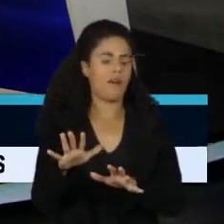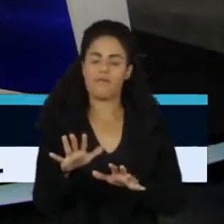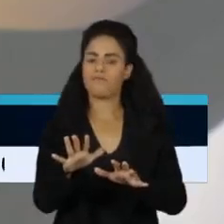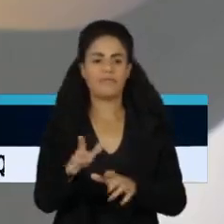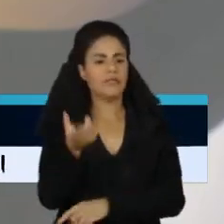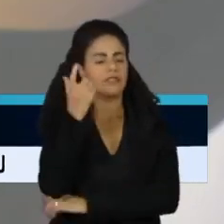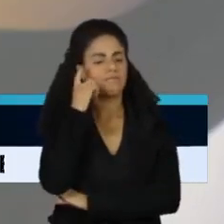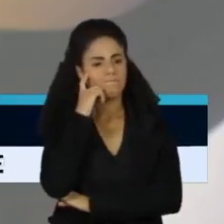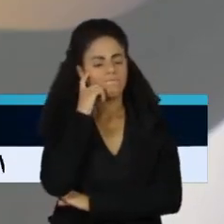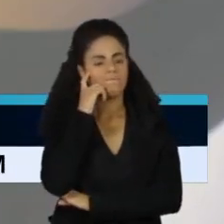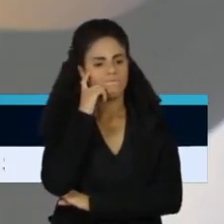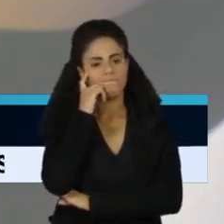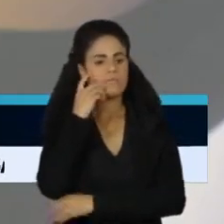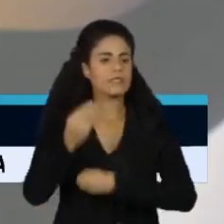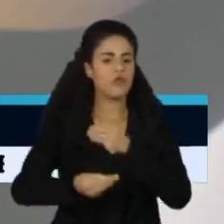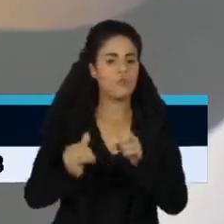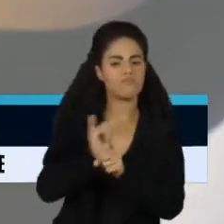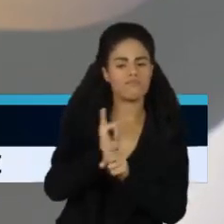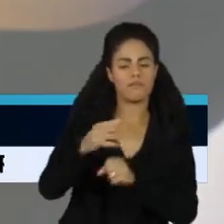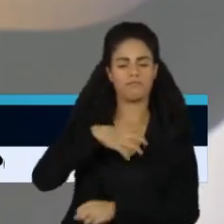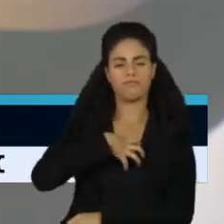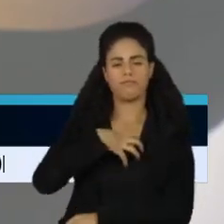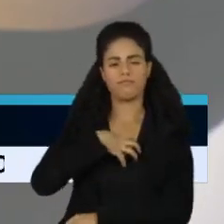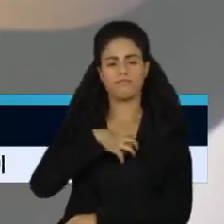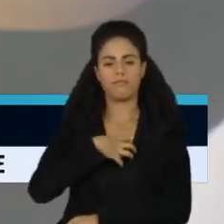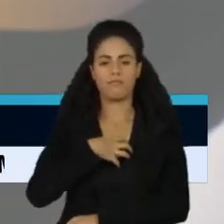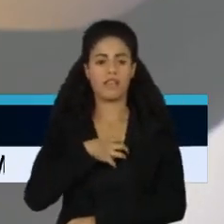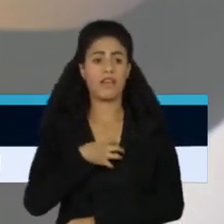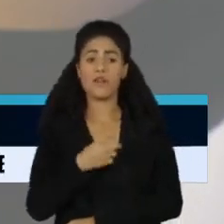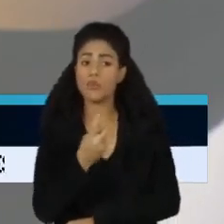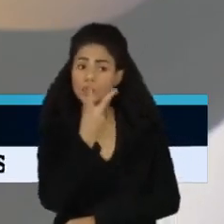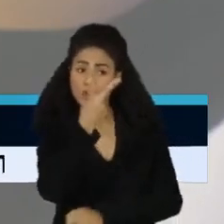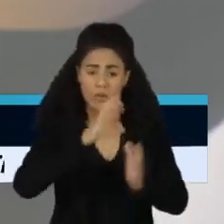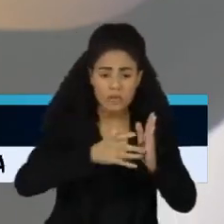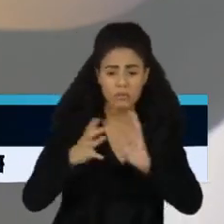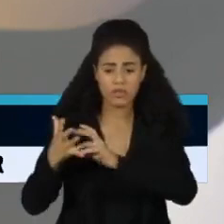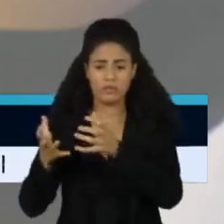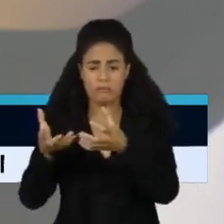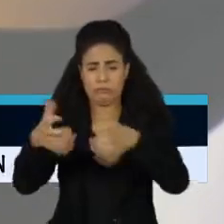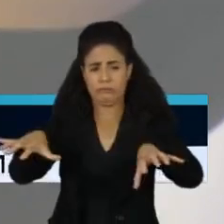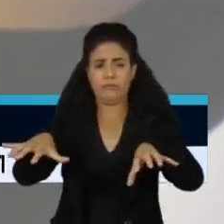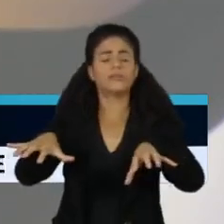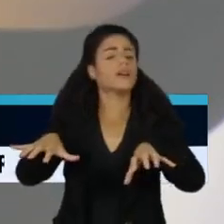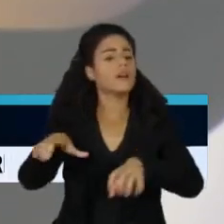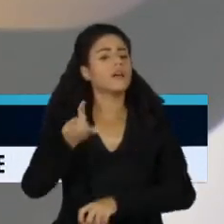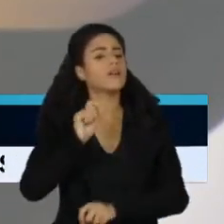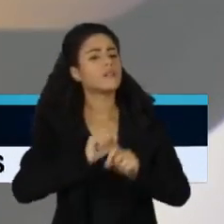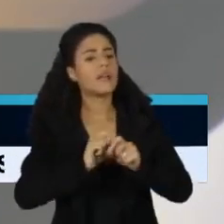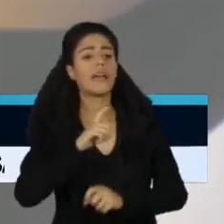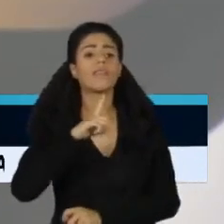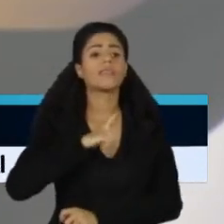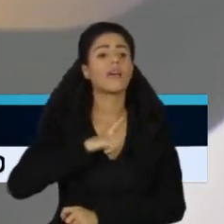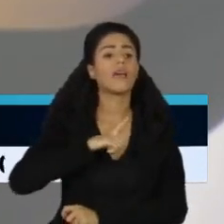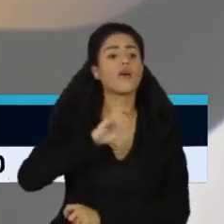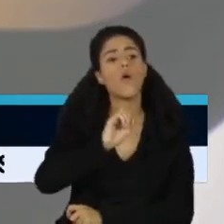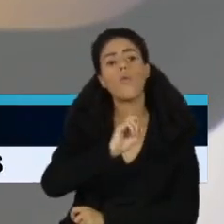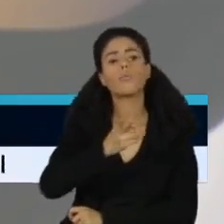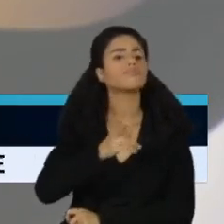com antigos desafetos deles, né? Então é isso que está se vislumbrando, é ter ou não o segundo